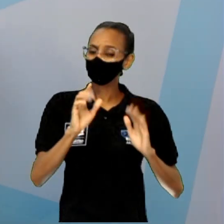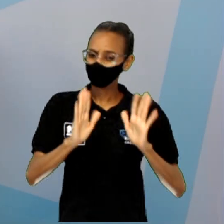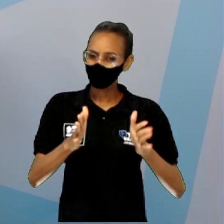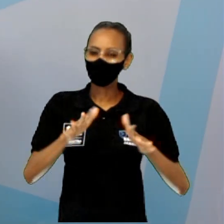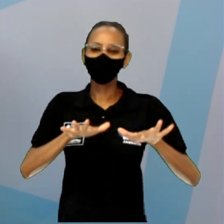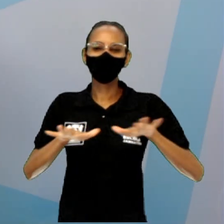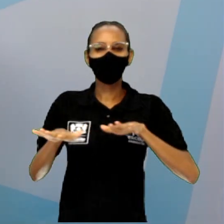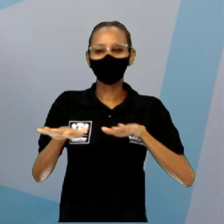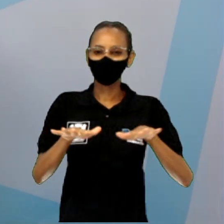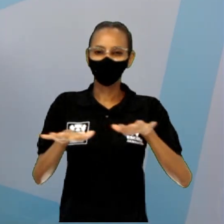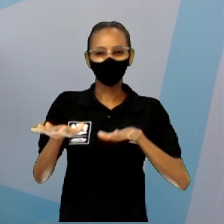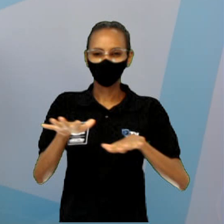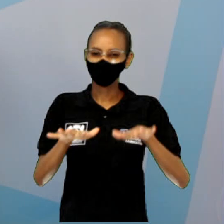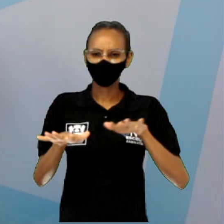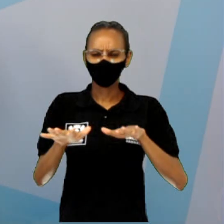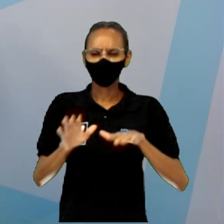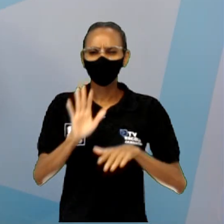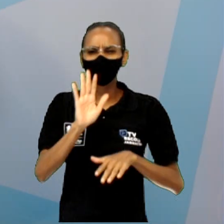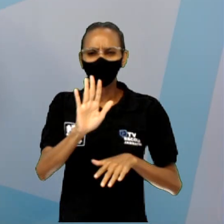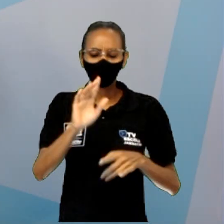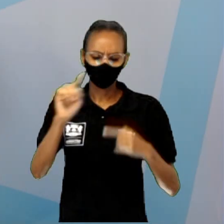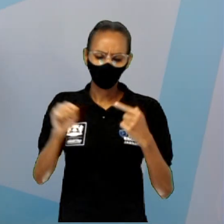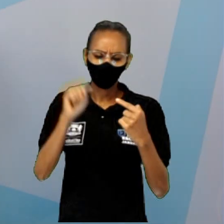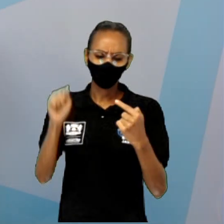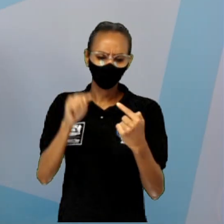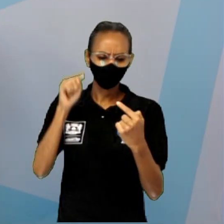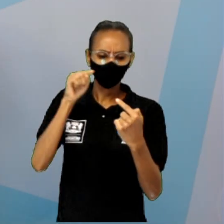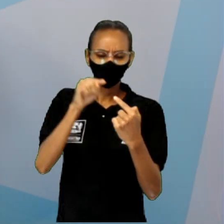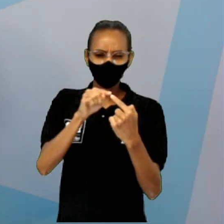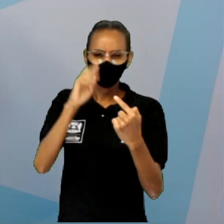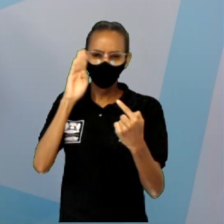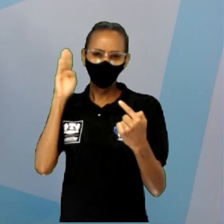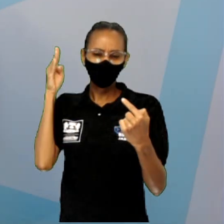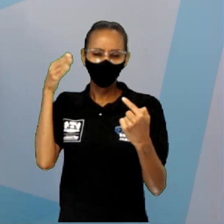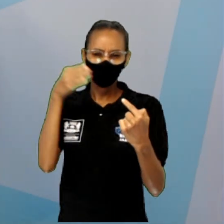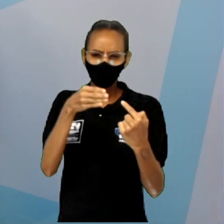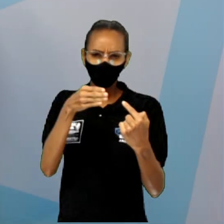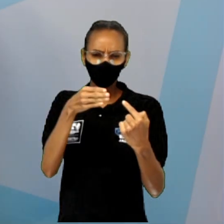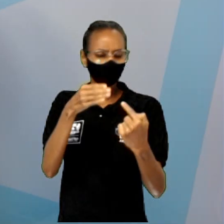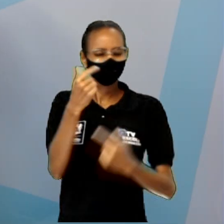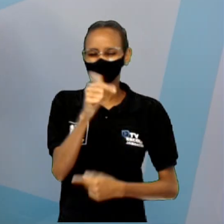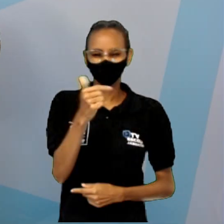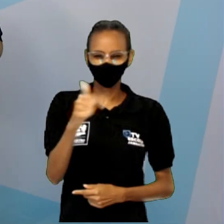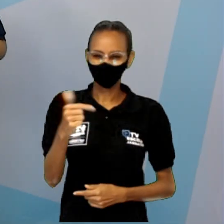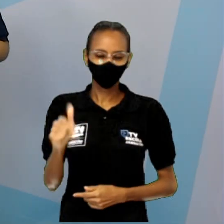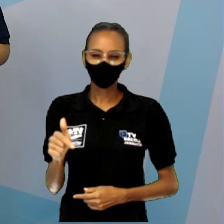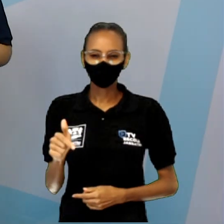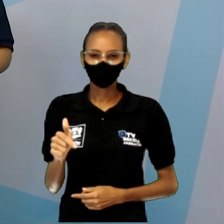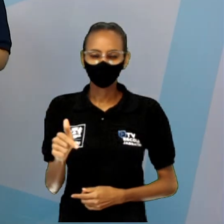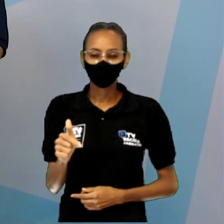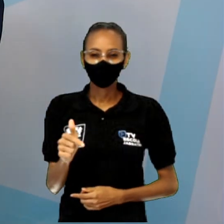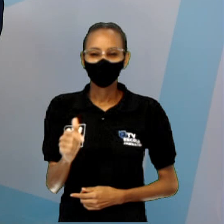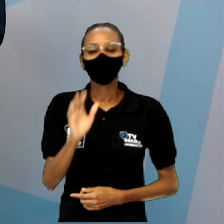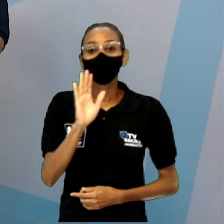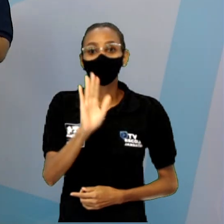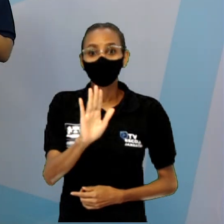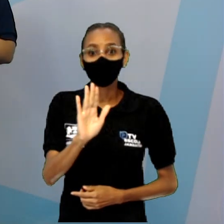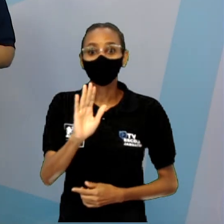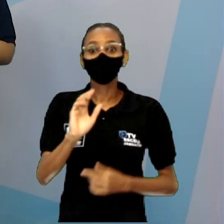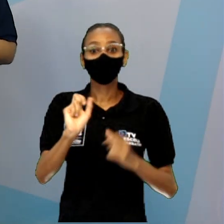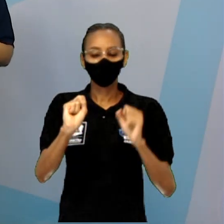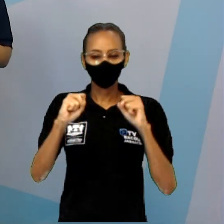não está colocando nenhum objetivo direto nessa ação. Quando nós falamos de